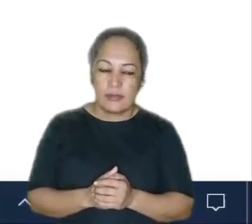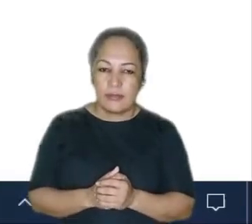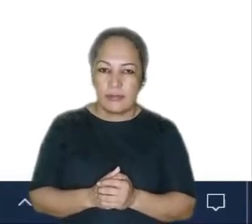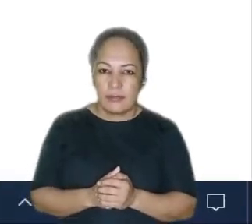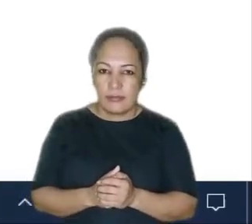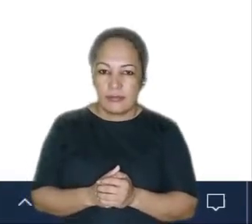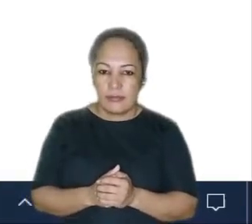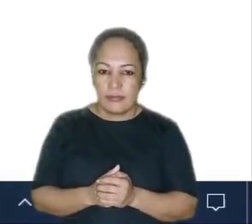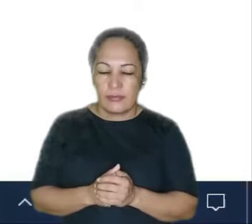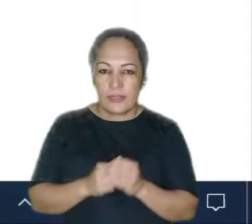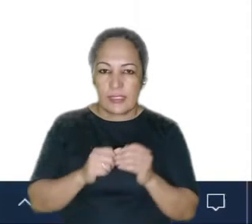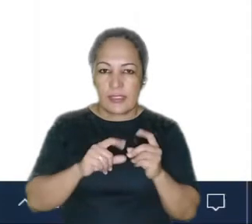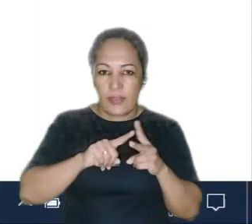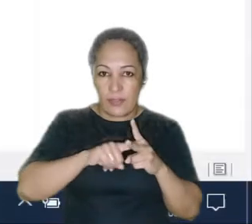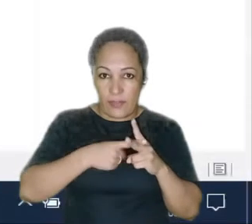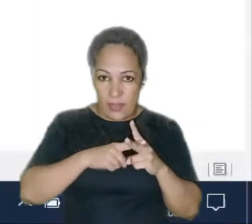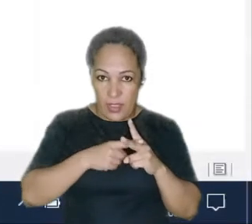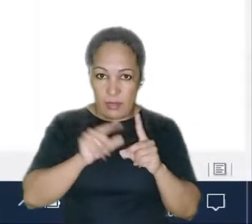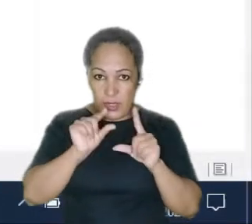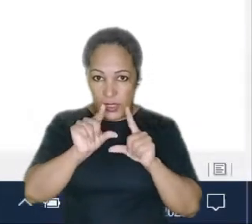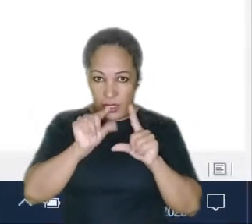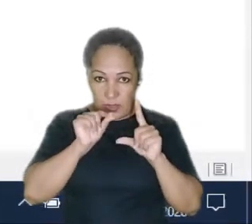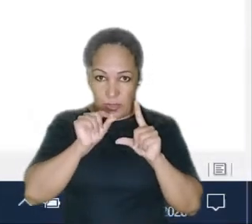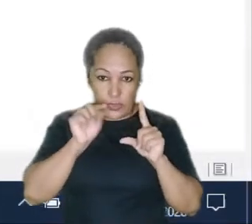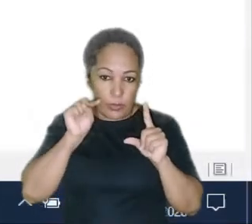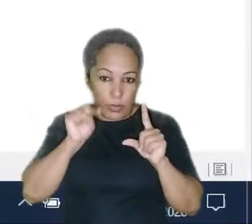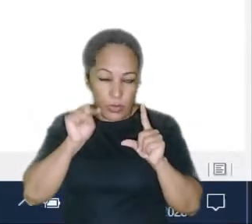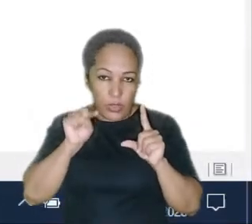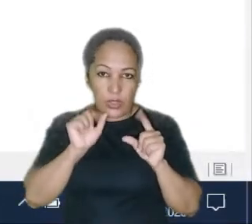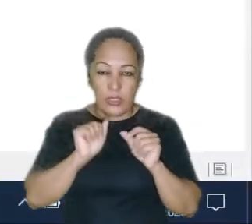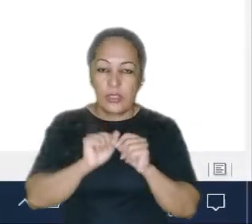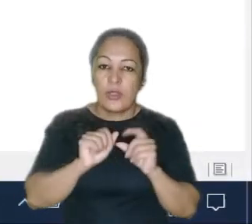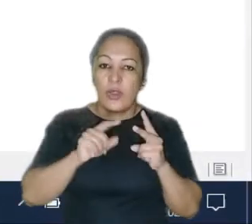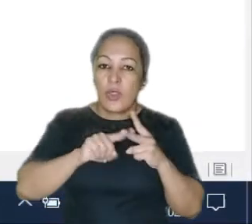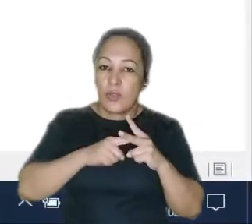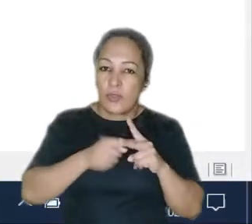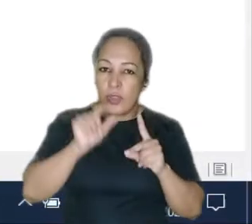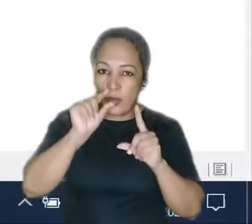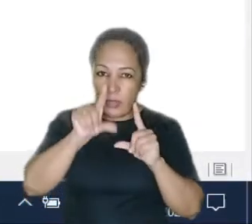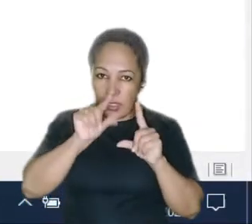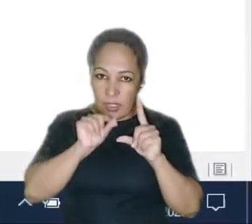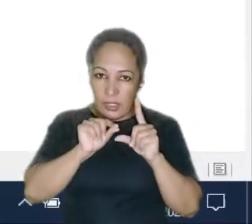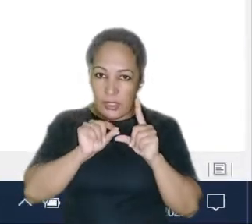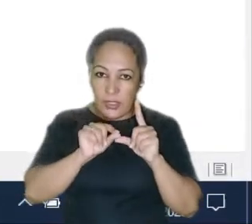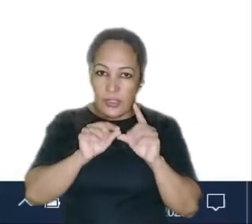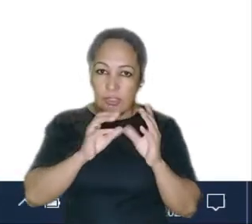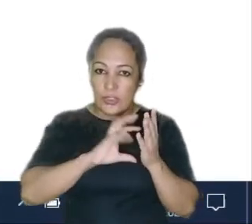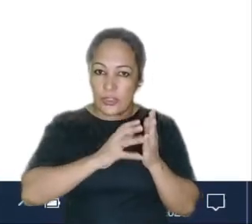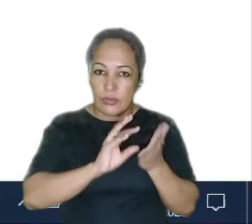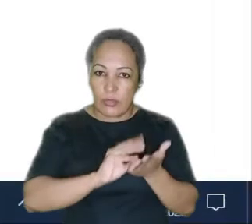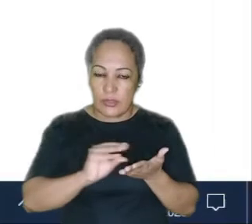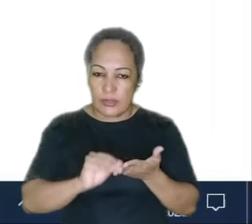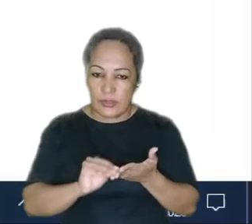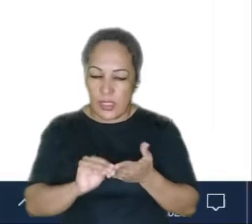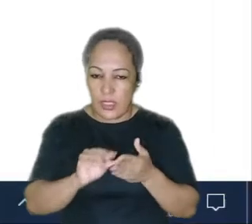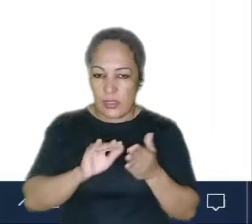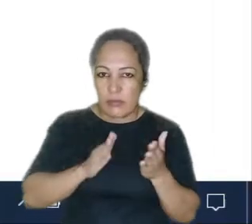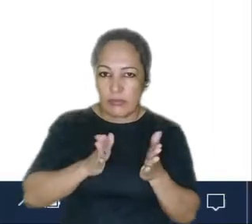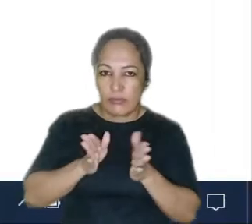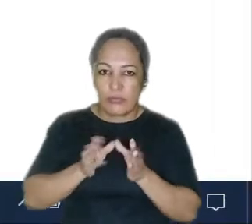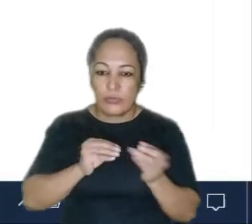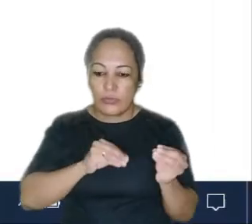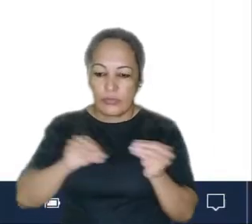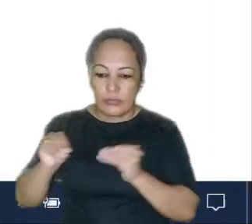ferramentazinha aqui de botãozinho, é uma ferramenta de migração de dados, tá? Mas a gente não vai entrar nessa parte, a gente vai ficar só nas duas mesmos,